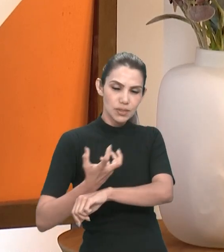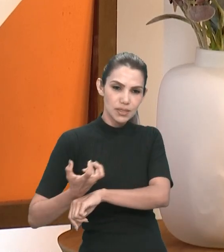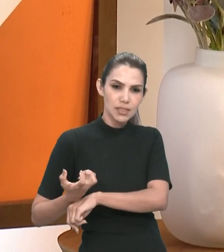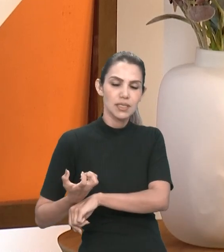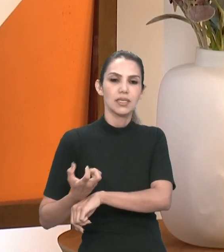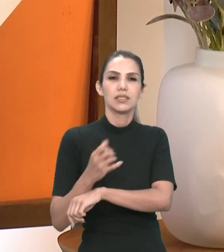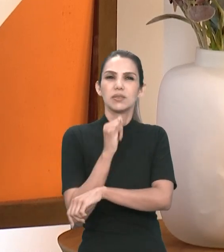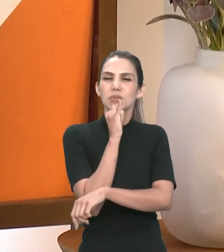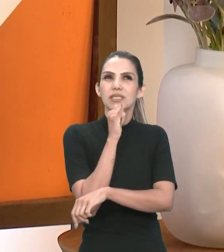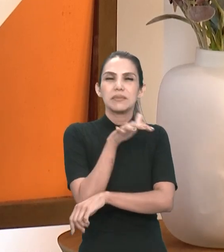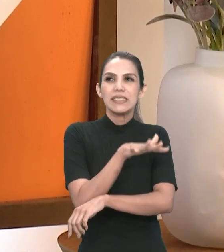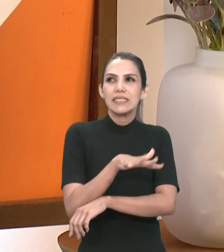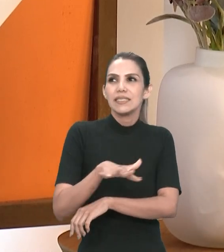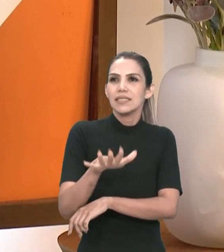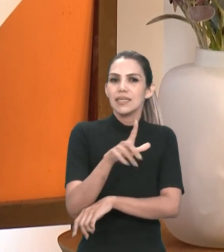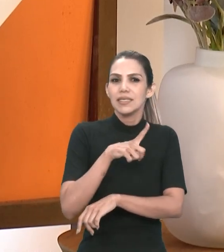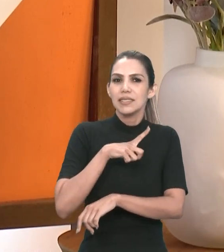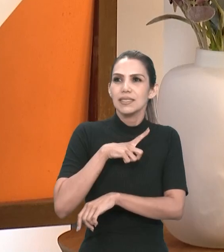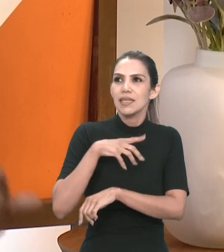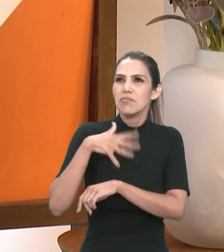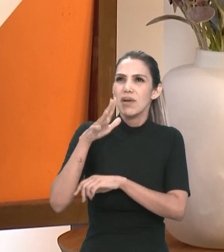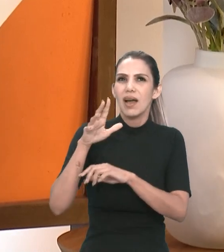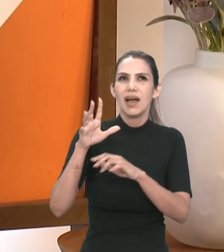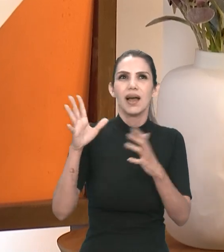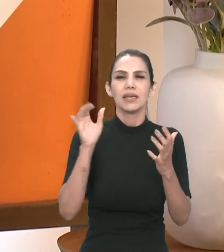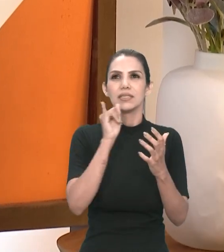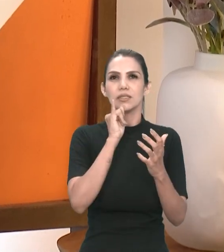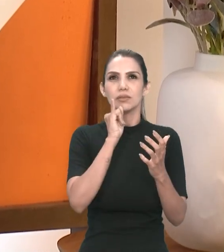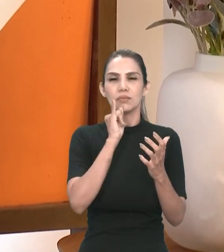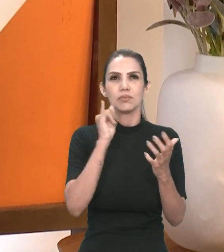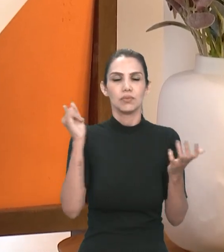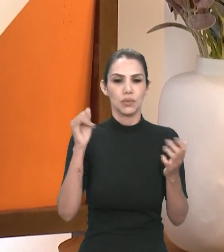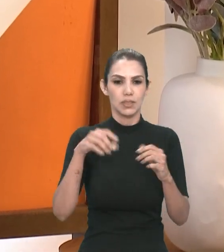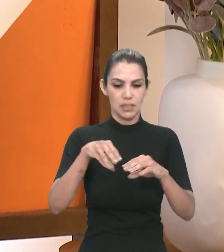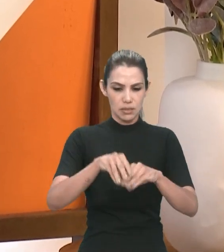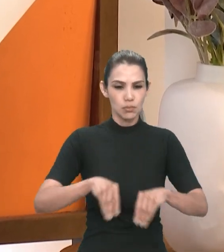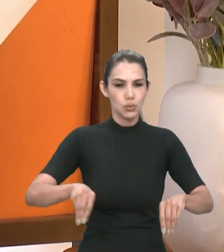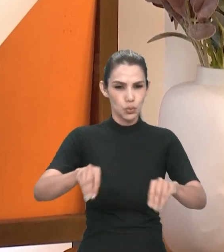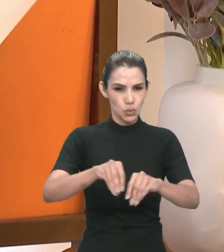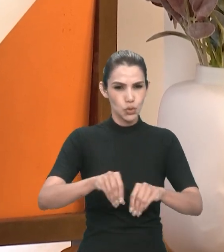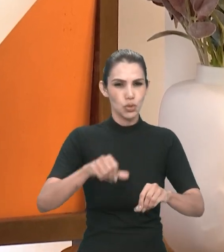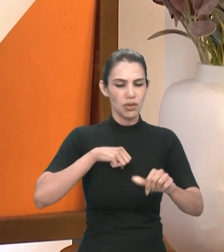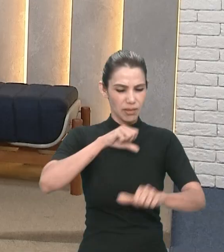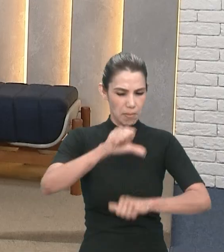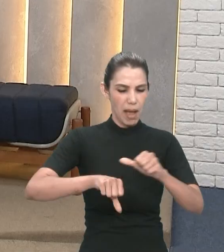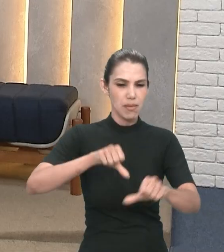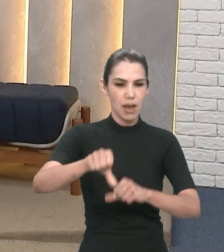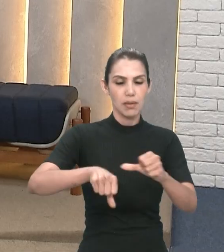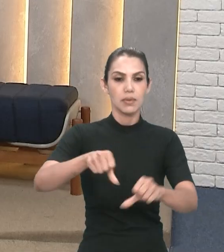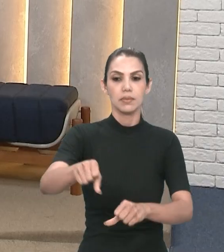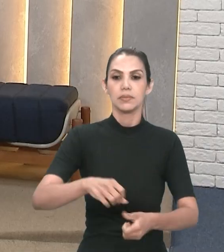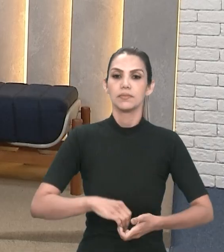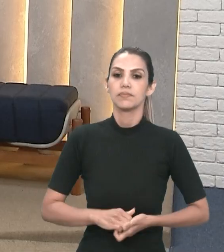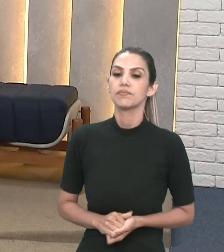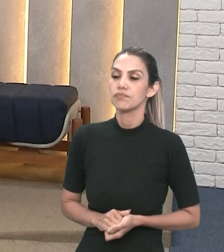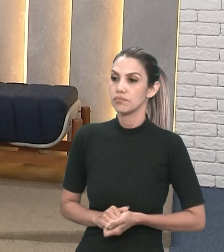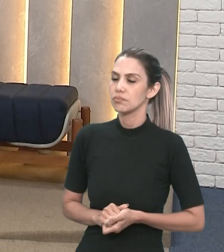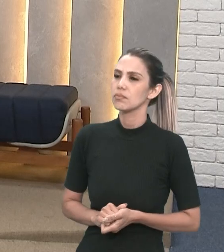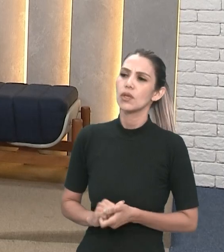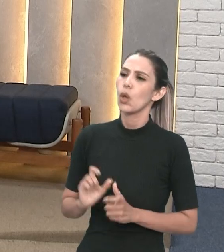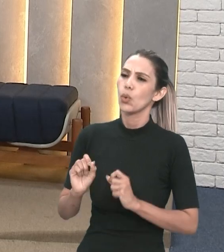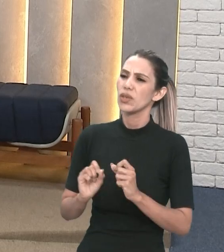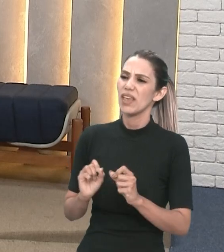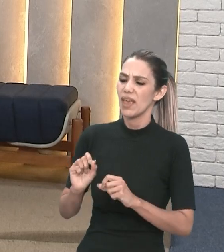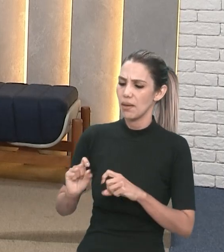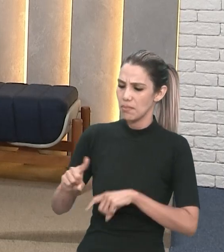mais que possuem a maior mudança do uso e cobertura do solo como um todo. Os eumintos são o quê? São os parasitas? Os eumintos